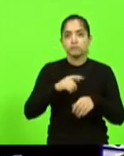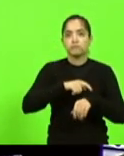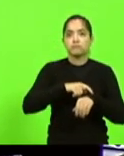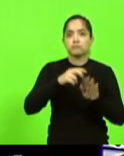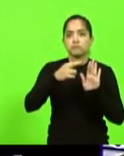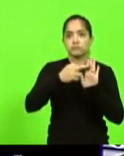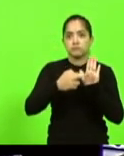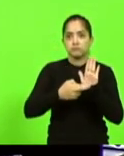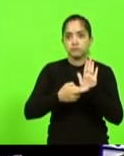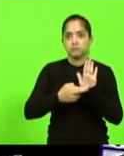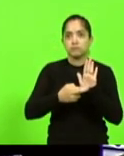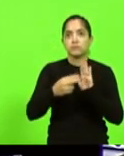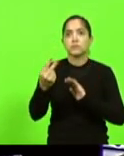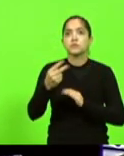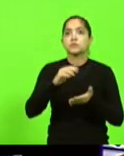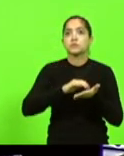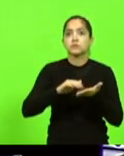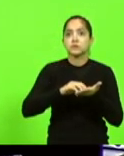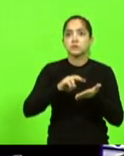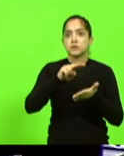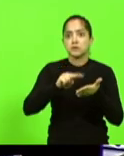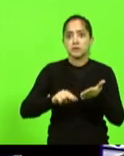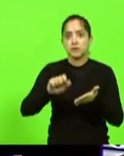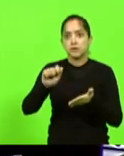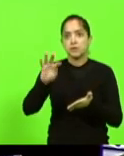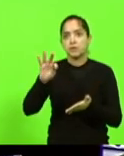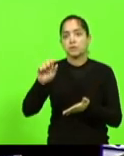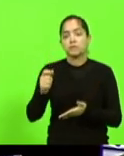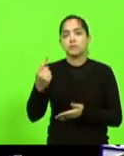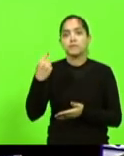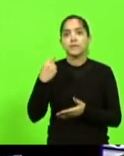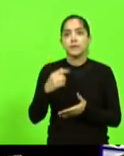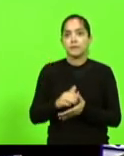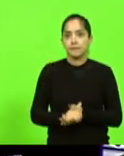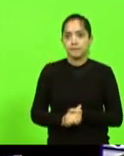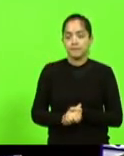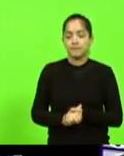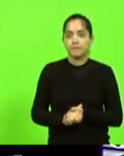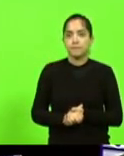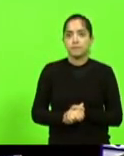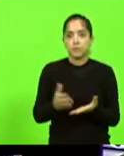para constar o segundo secretário Lavrou presente ato. Era o que tinha a